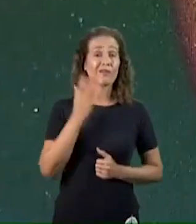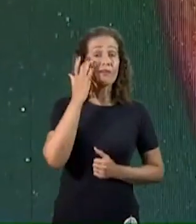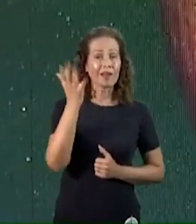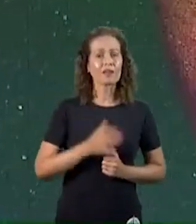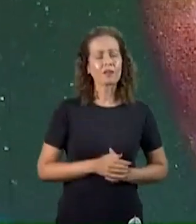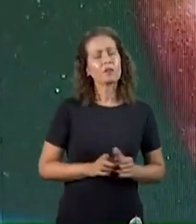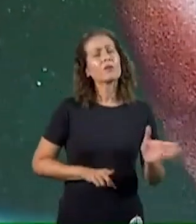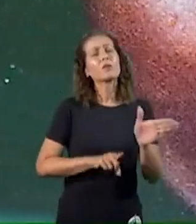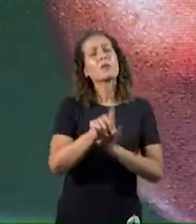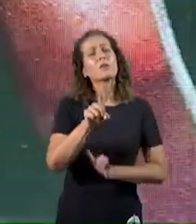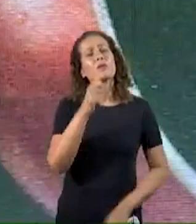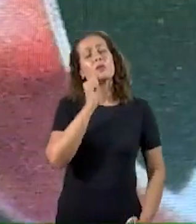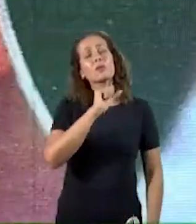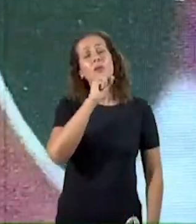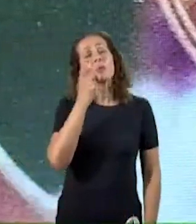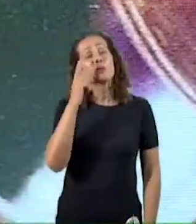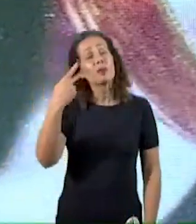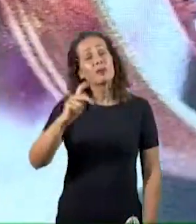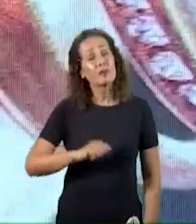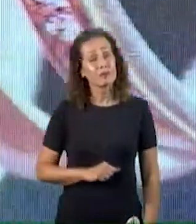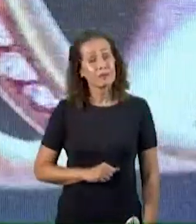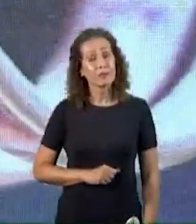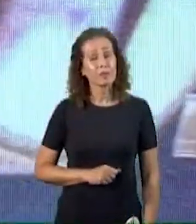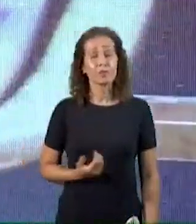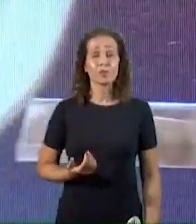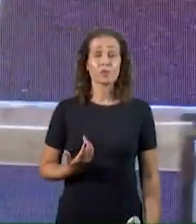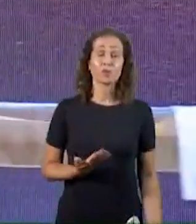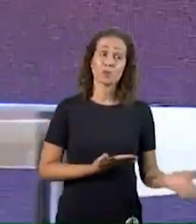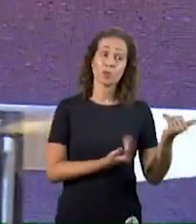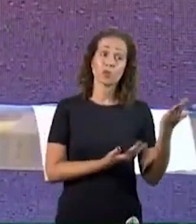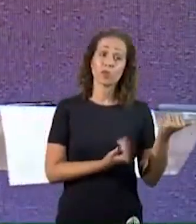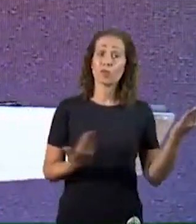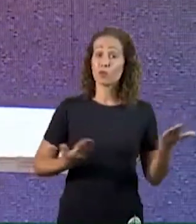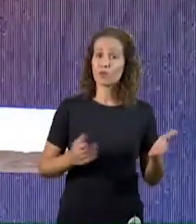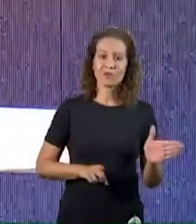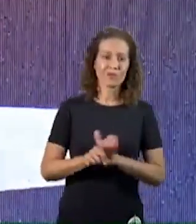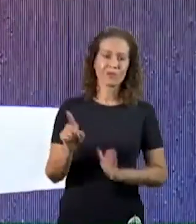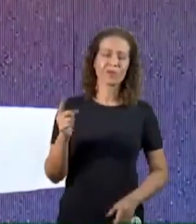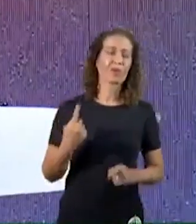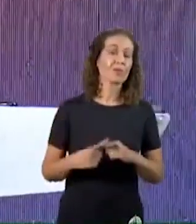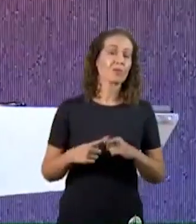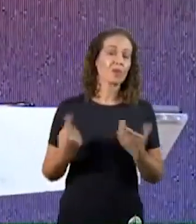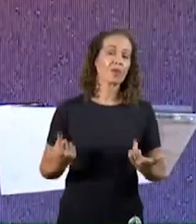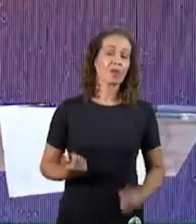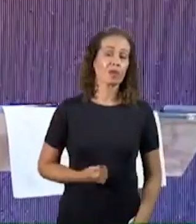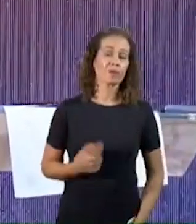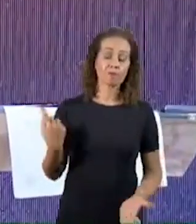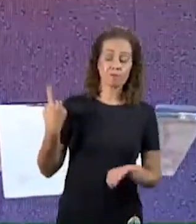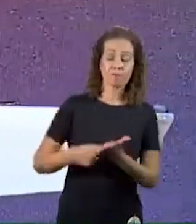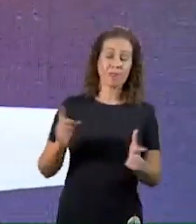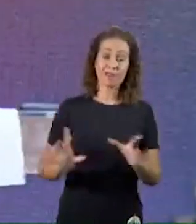mãe. É a última coisa que o jovem faz hoje, sabe por quê? Não quer estar debaixo da aliança de pai e